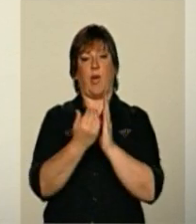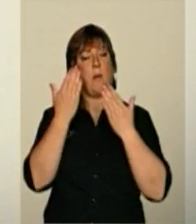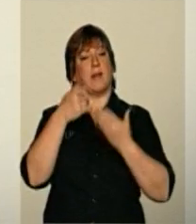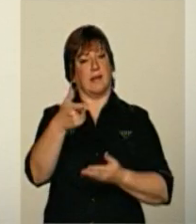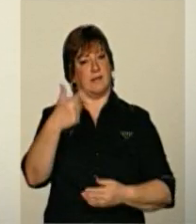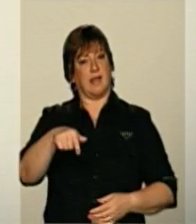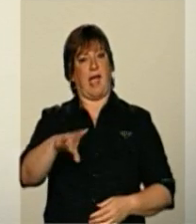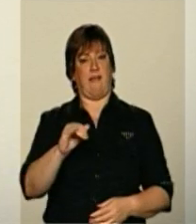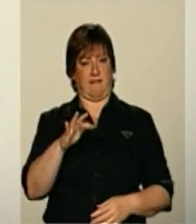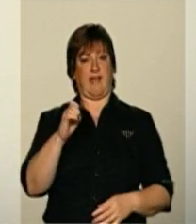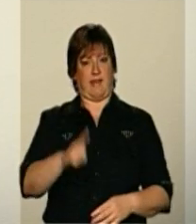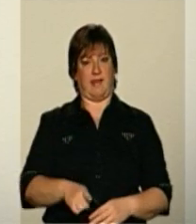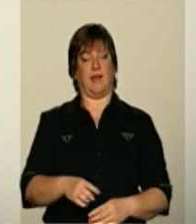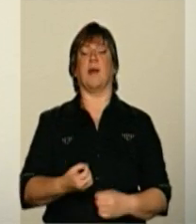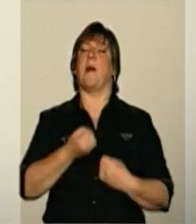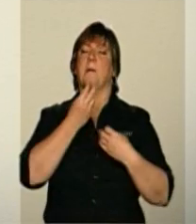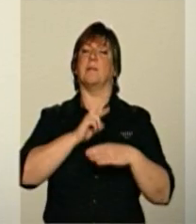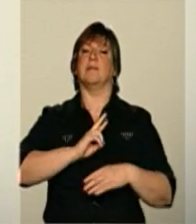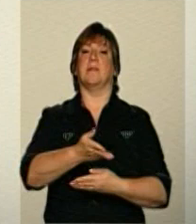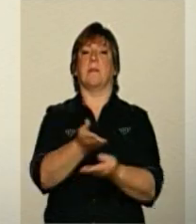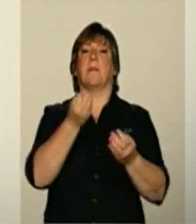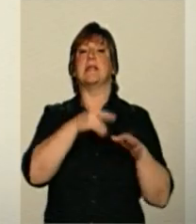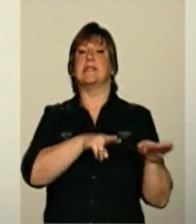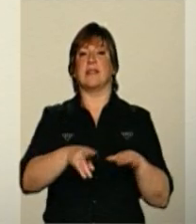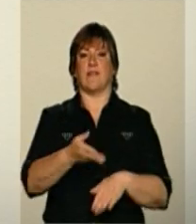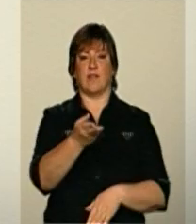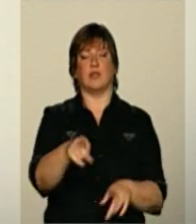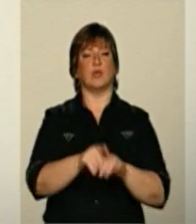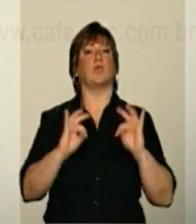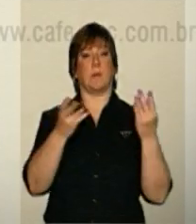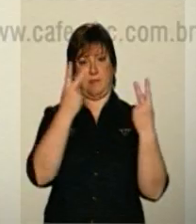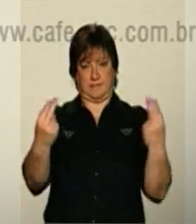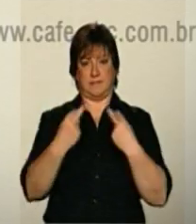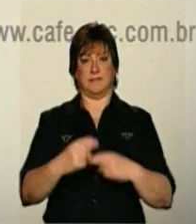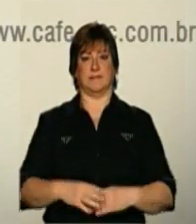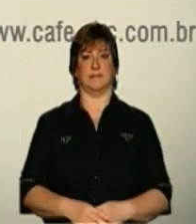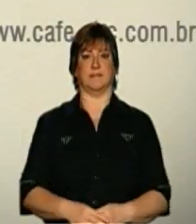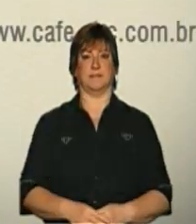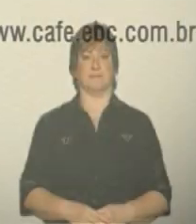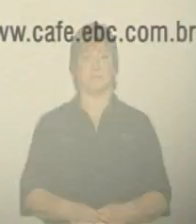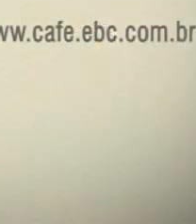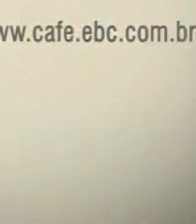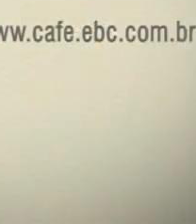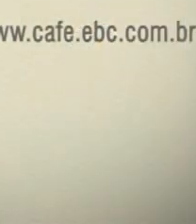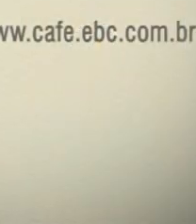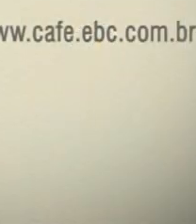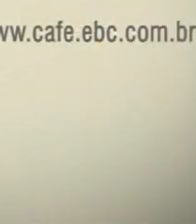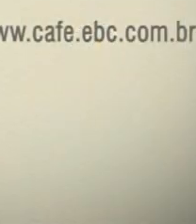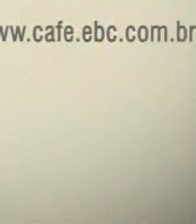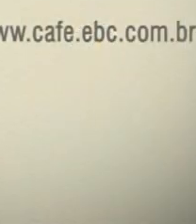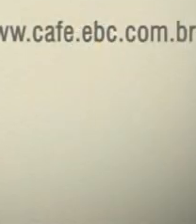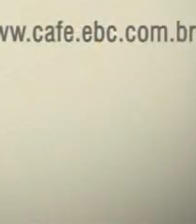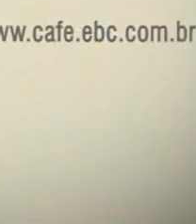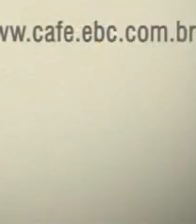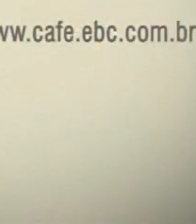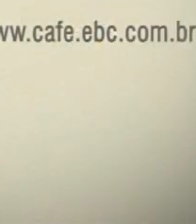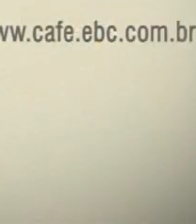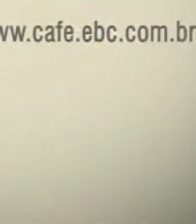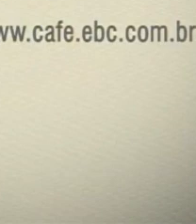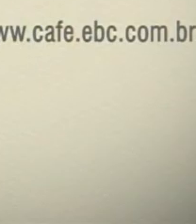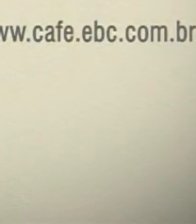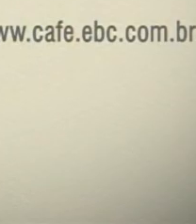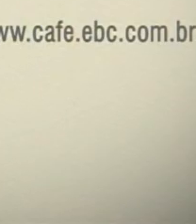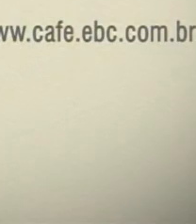obrigado por mais esse café uma boa semana para você e para nossos ouvintes você que nos ouve pode acessar esse programa na internet o